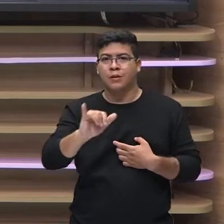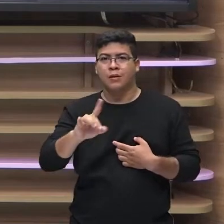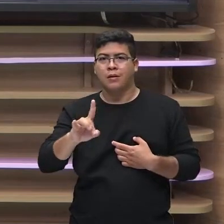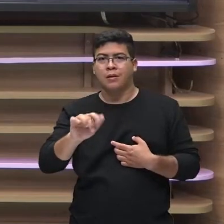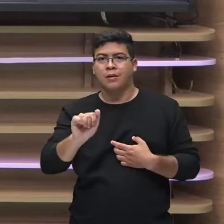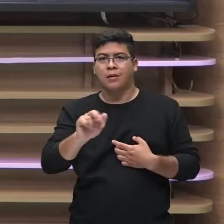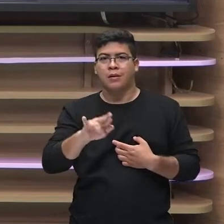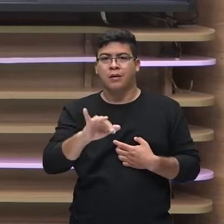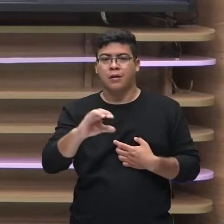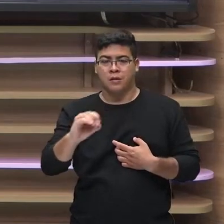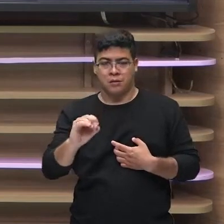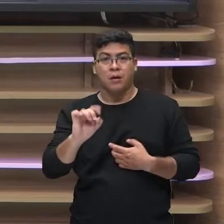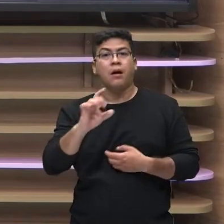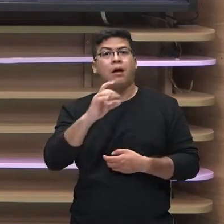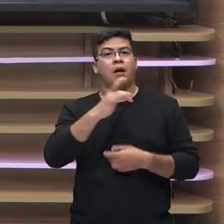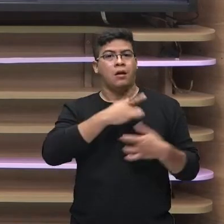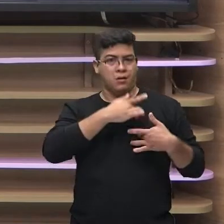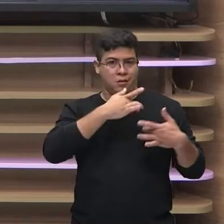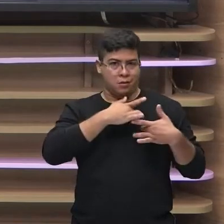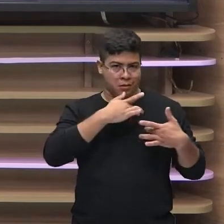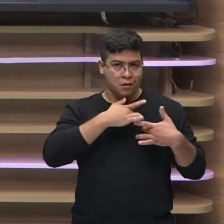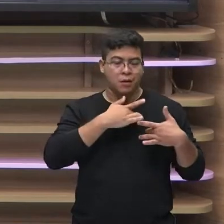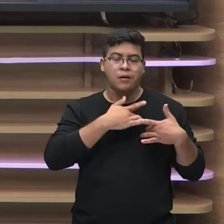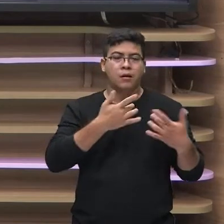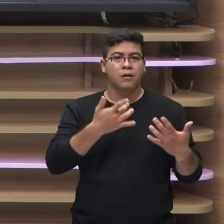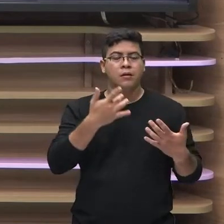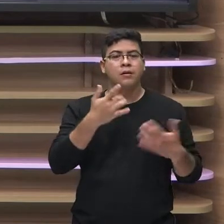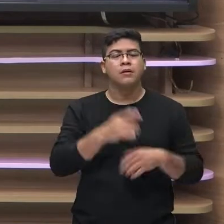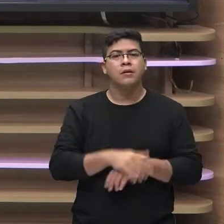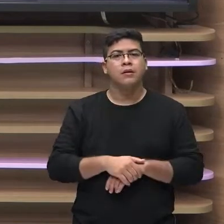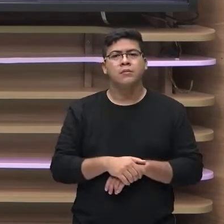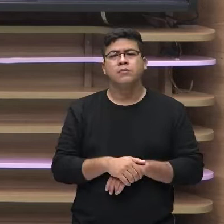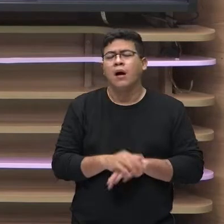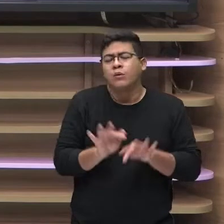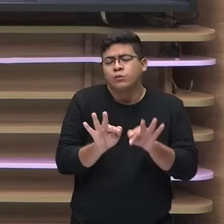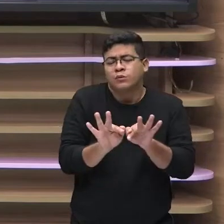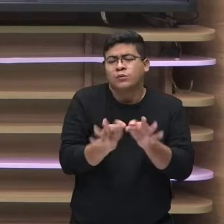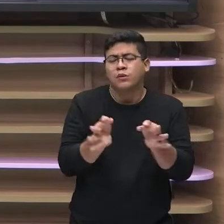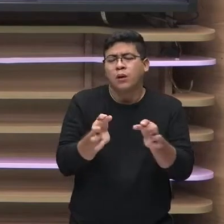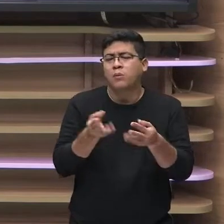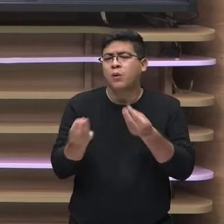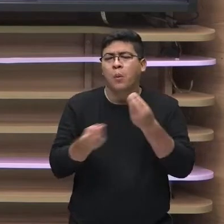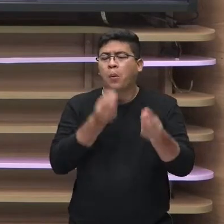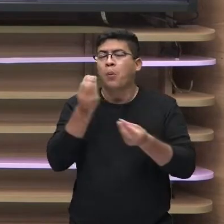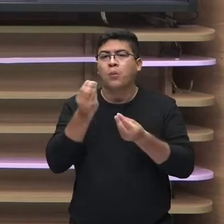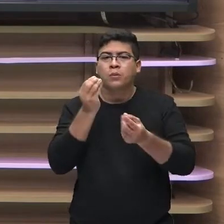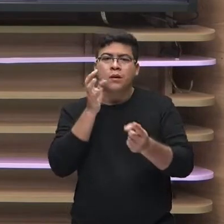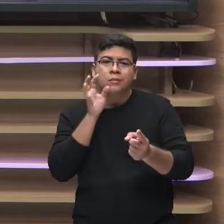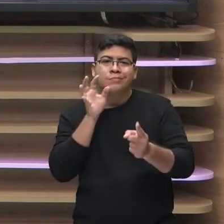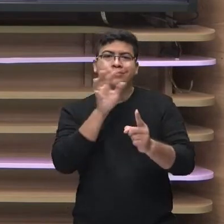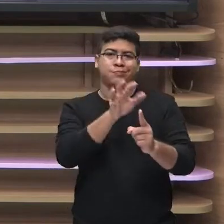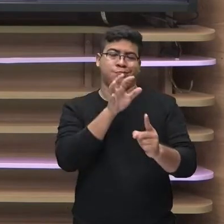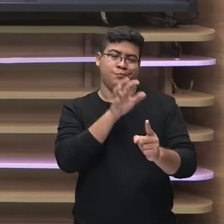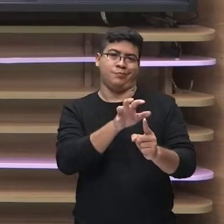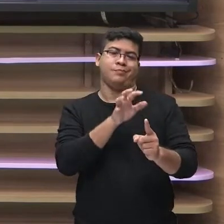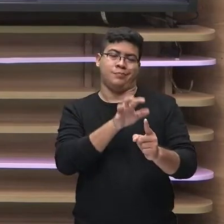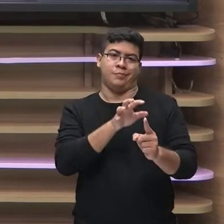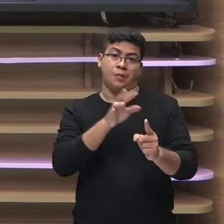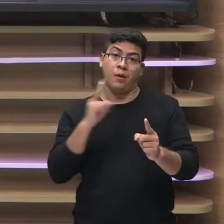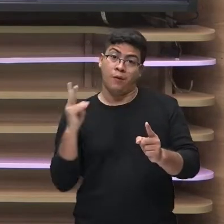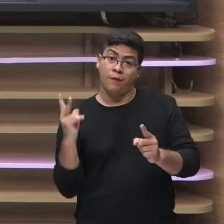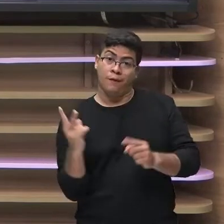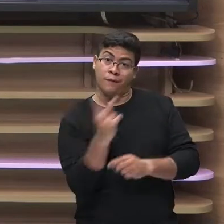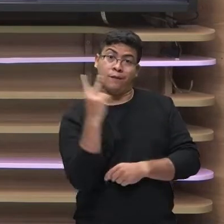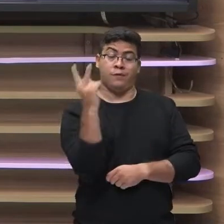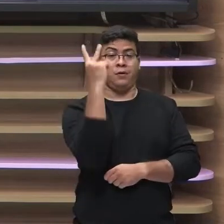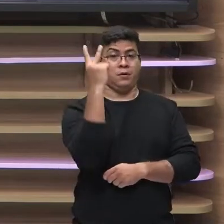muito prática, muito simples, como é que as tradições religiosas têm a ver com os valores